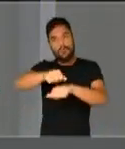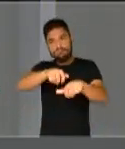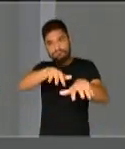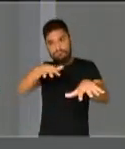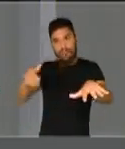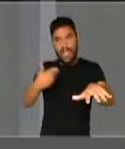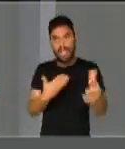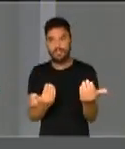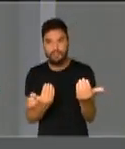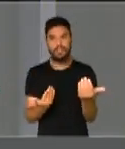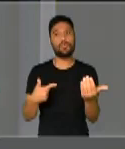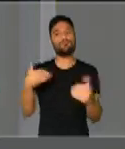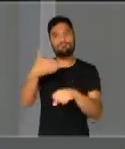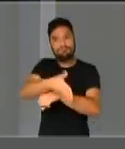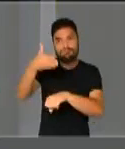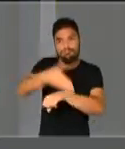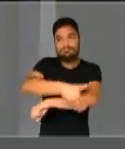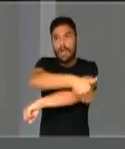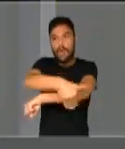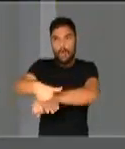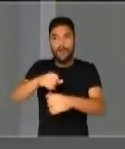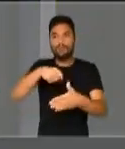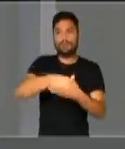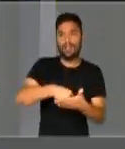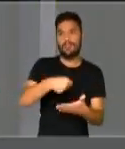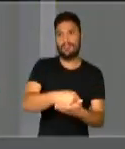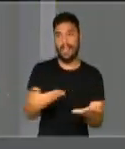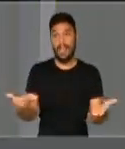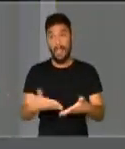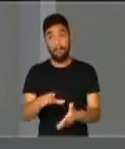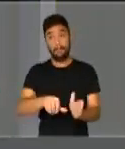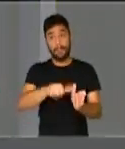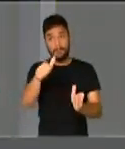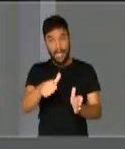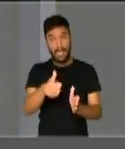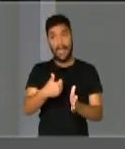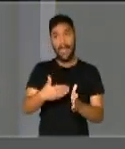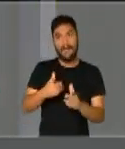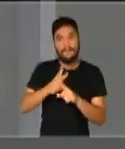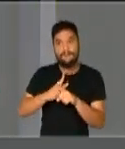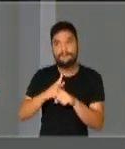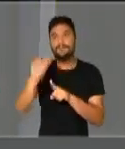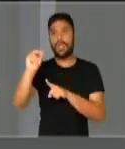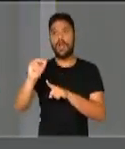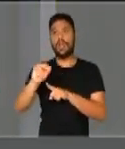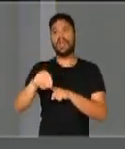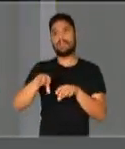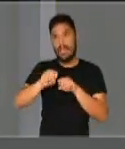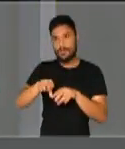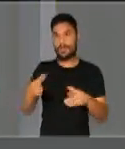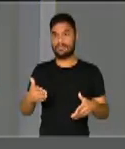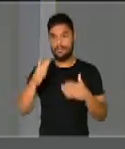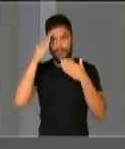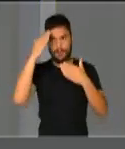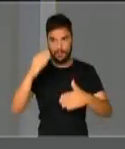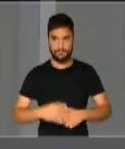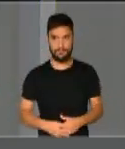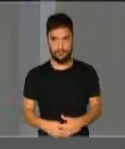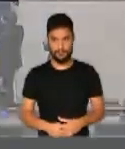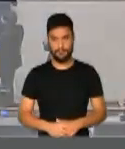essa juventude nunca mais vai sair da rua. A primeira derrota será na educação e outras virão, como da reforma da Previdência. Obrigado.